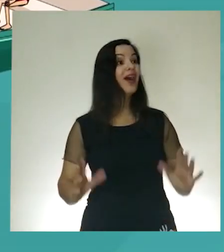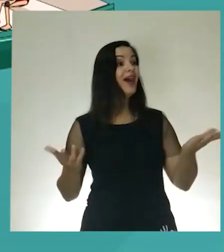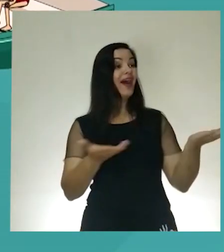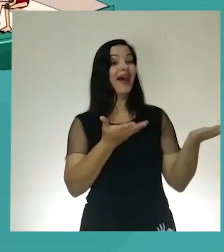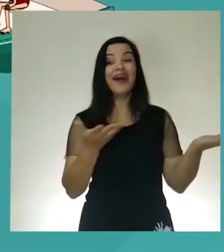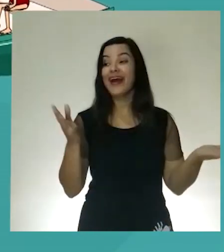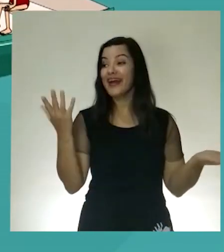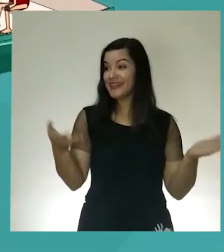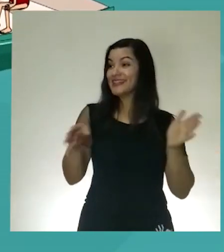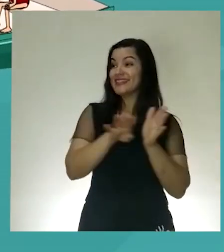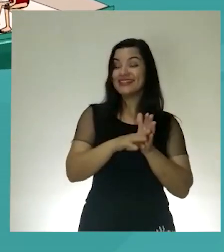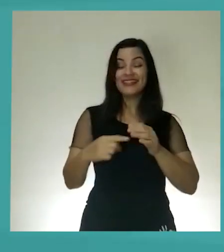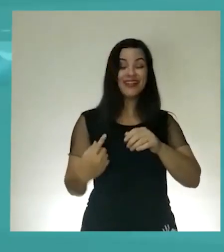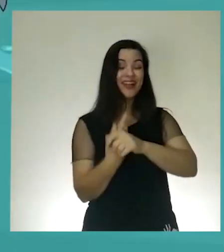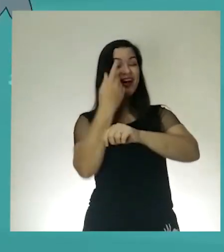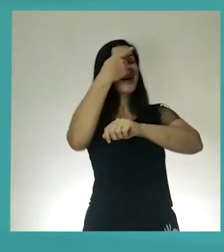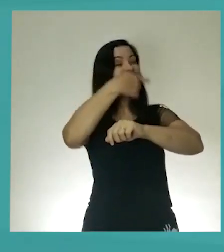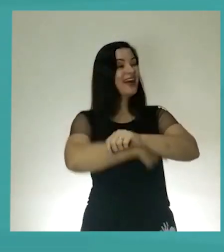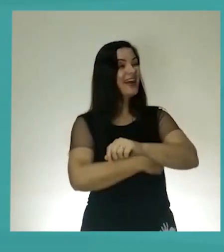São eles!